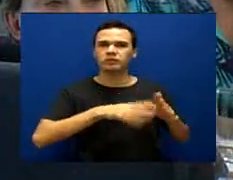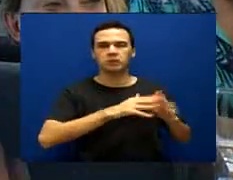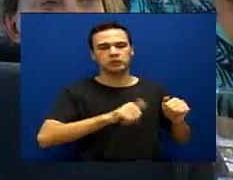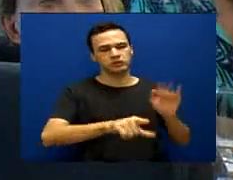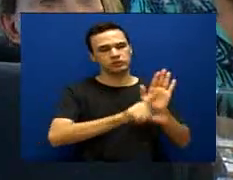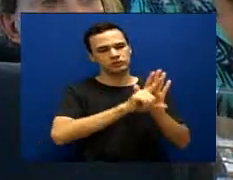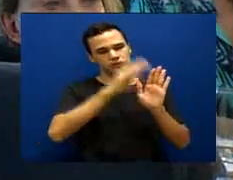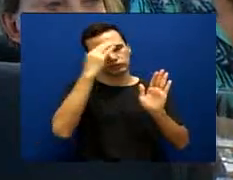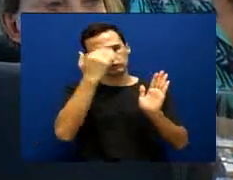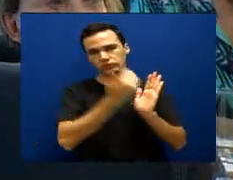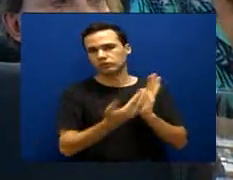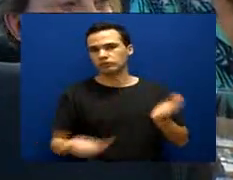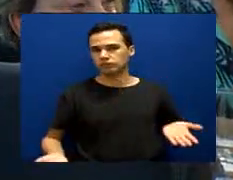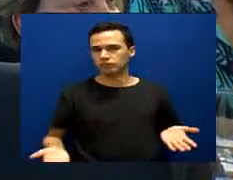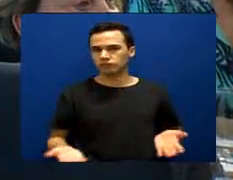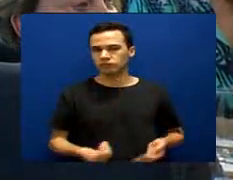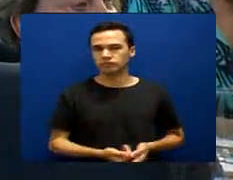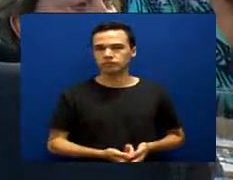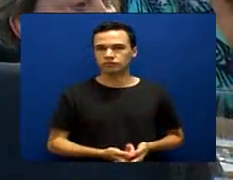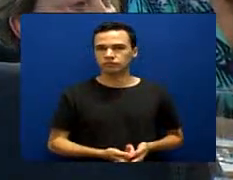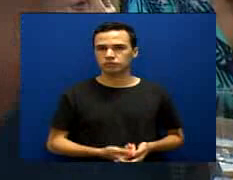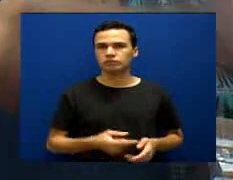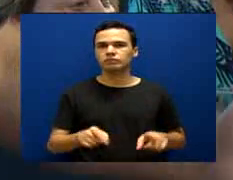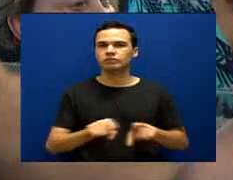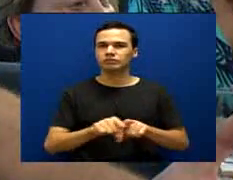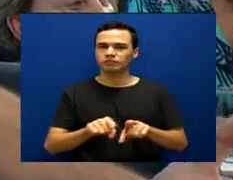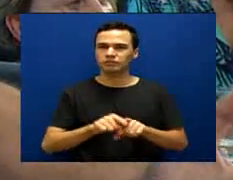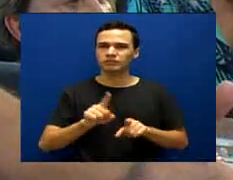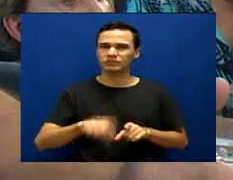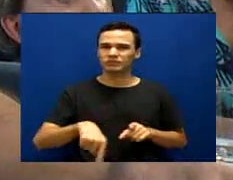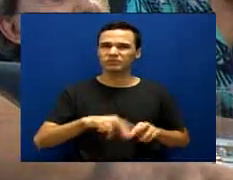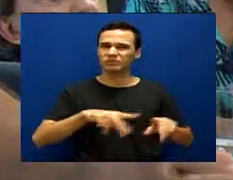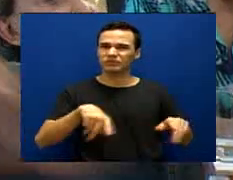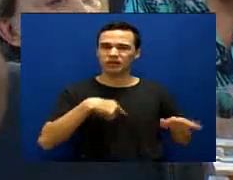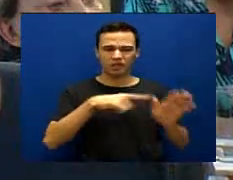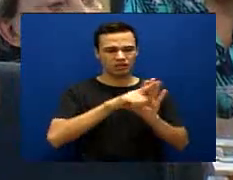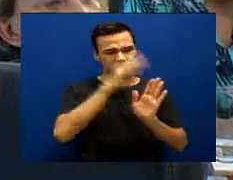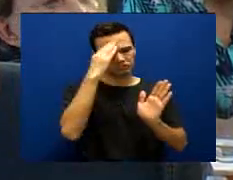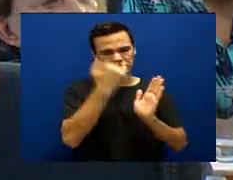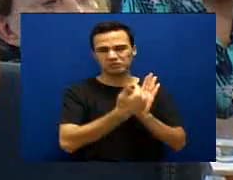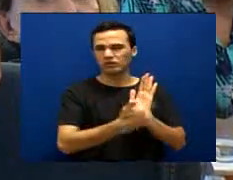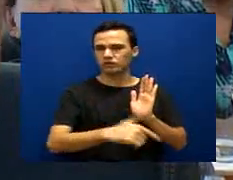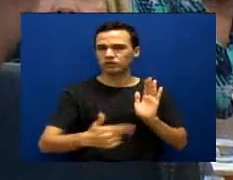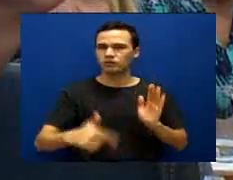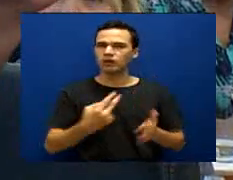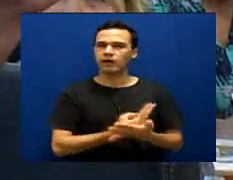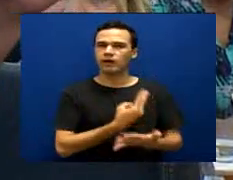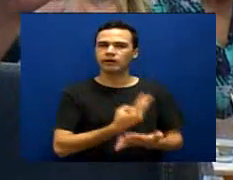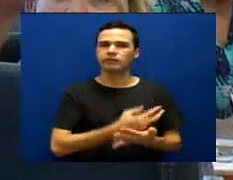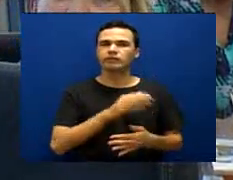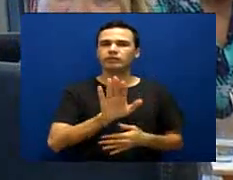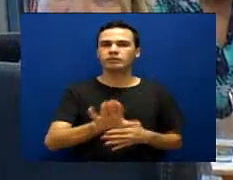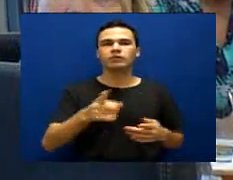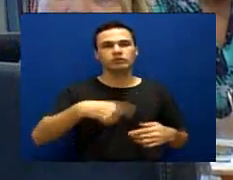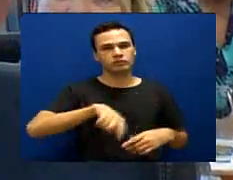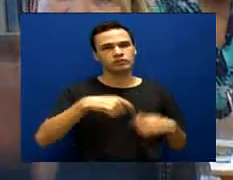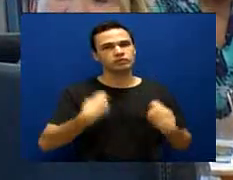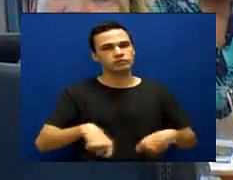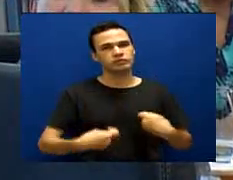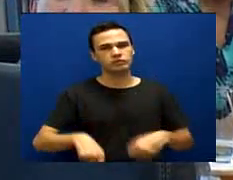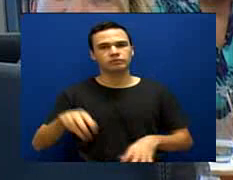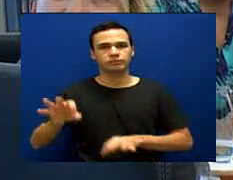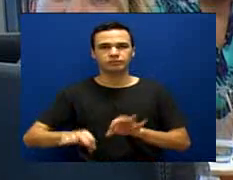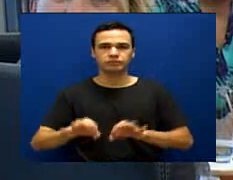da lei, entrar com ação por prevaricação de não cumprimento, não sei o método, mas temos que fazer alguma